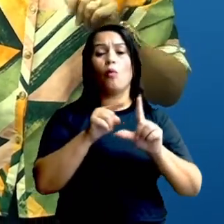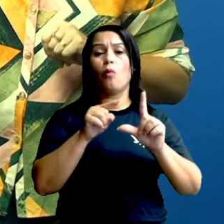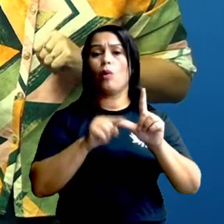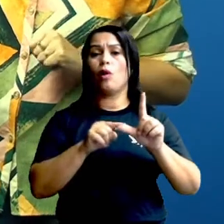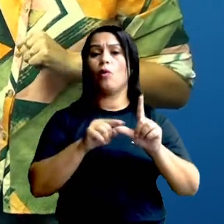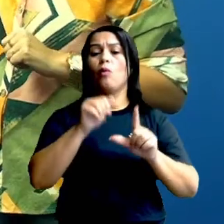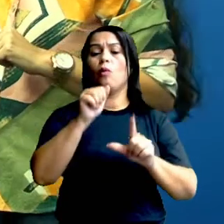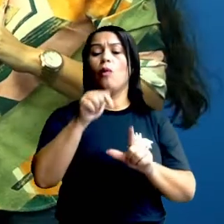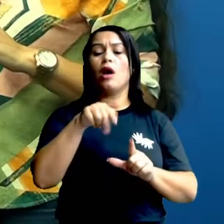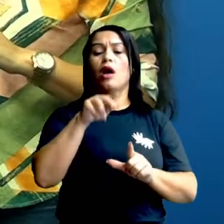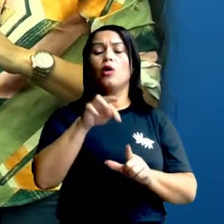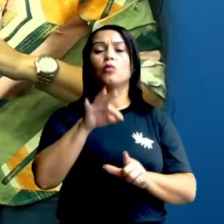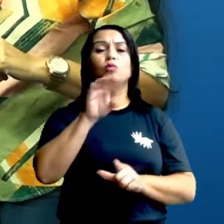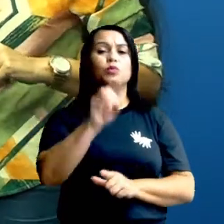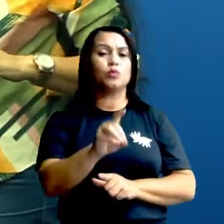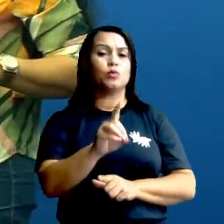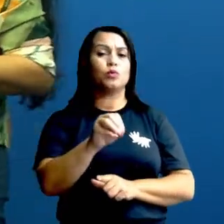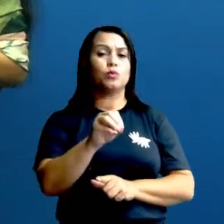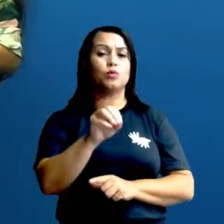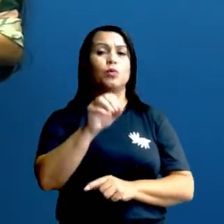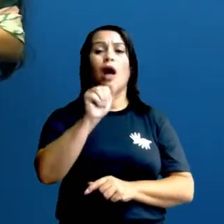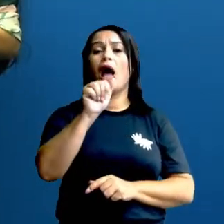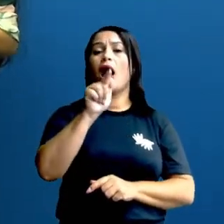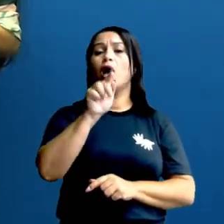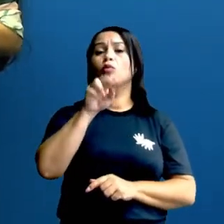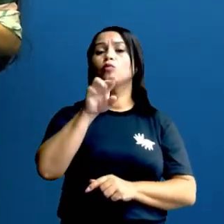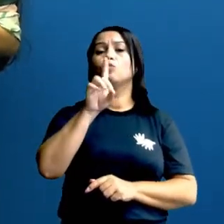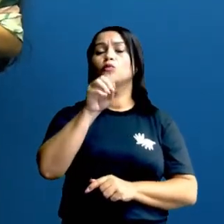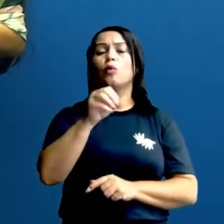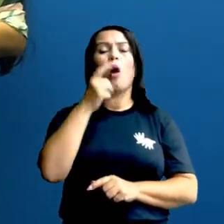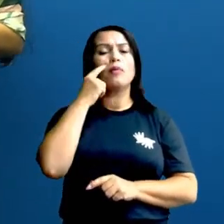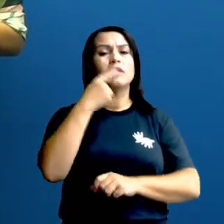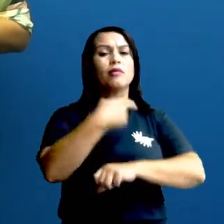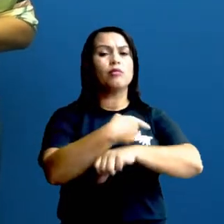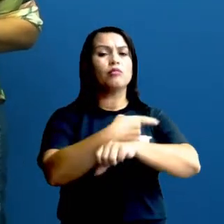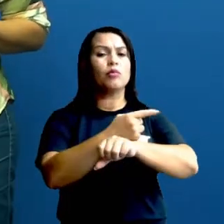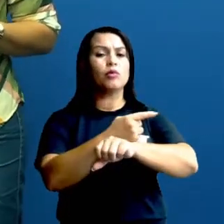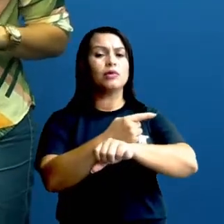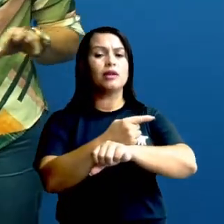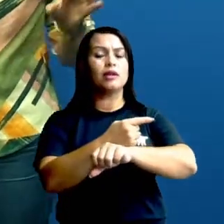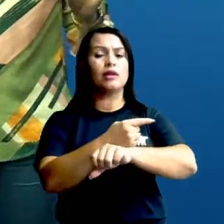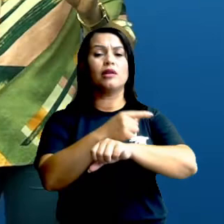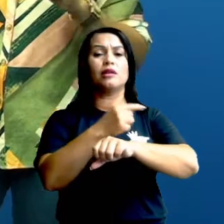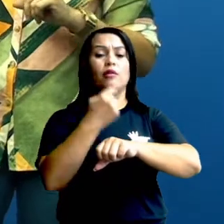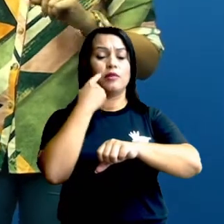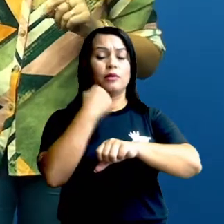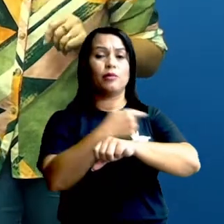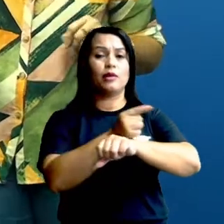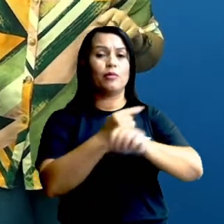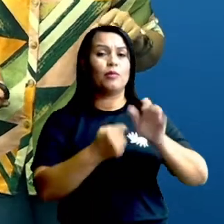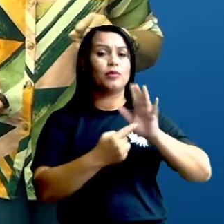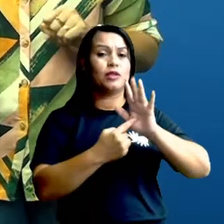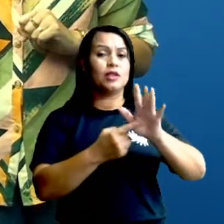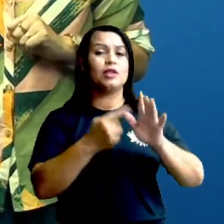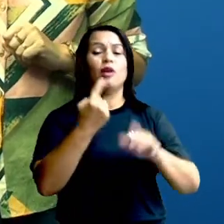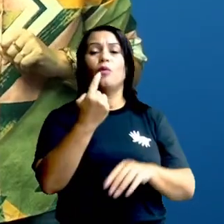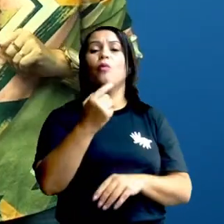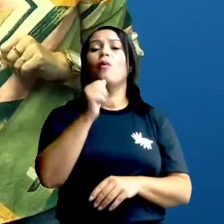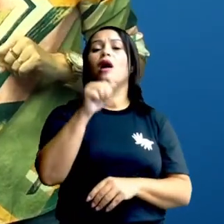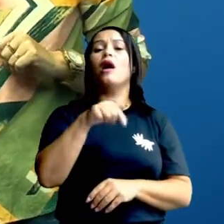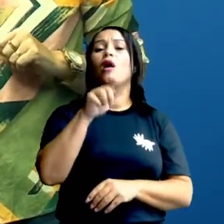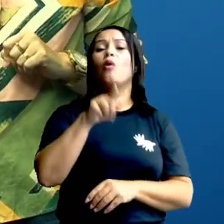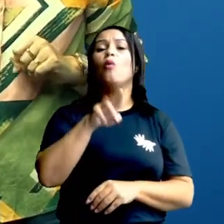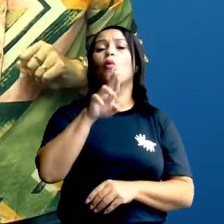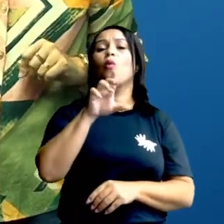olha aqui ó mais uma vez o meu ponteiro está marcando aqui ó é um ângulo né E aqui agora tem mais aí para vocês de um